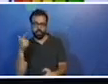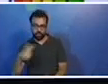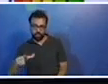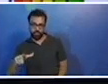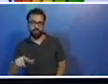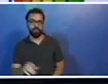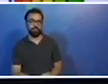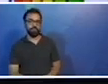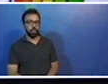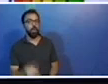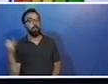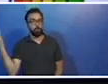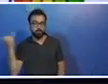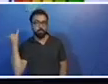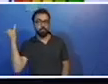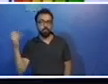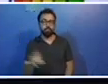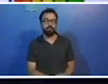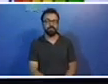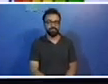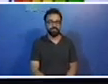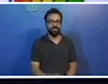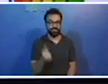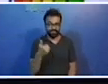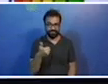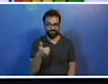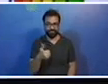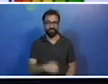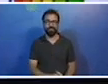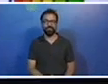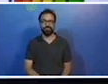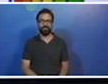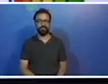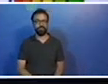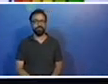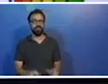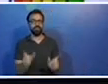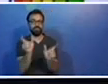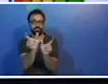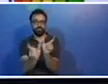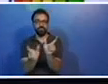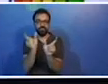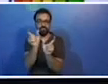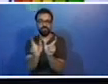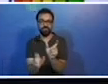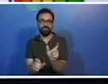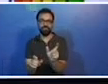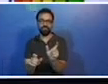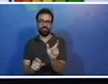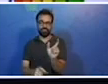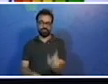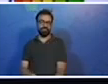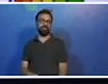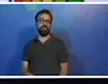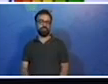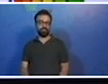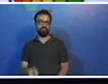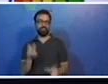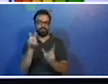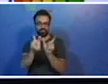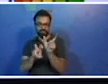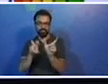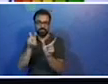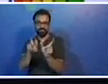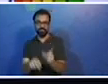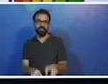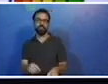que é de extrema importância, beleza? Advérbio, o que é advérbio? Lembram? Advérbio é uma classe gramatical também. Ela